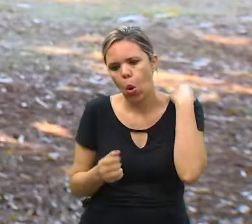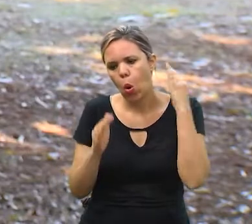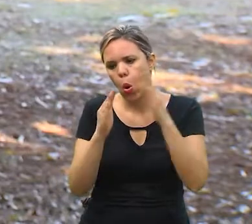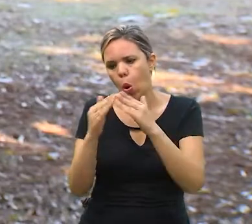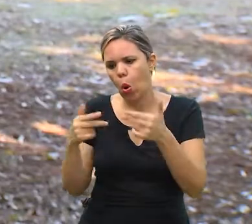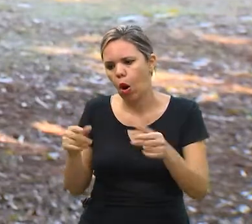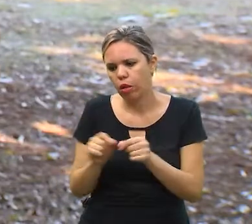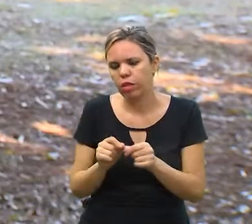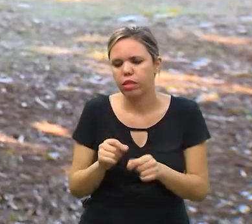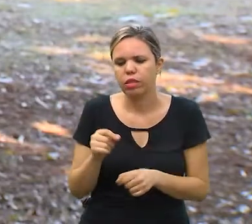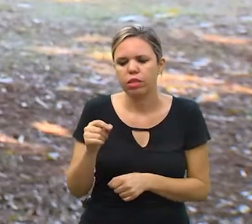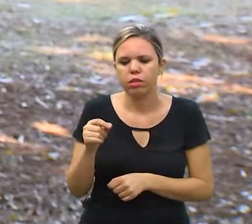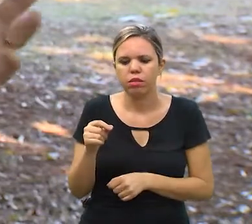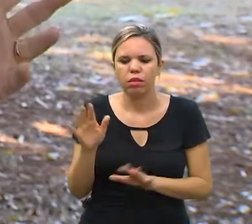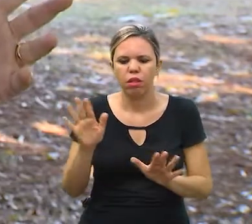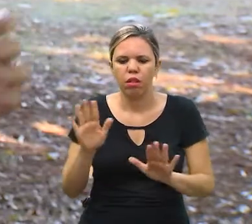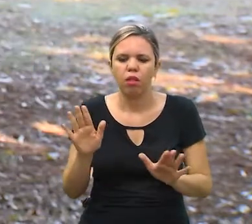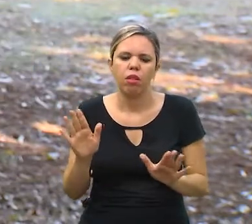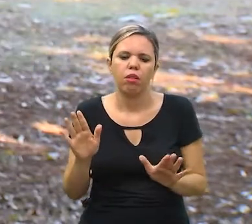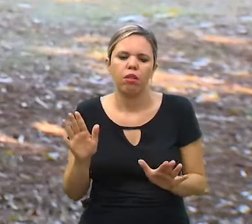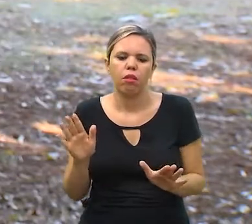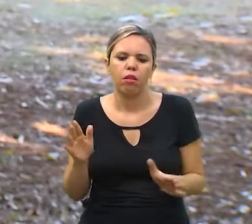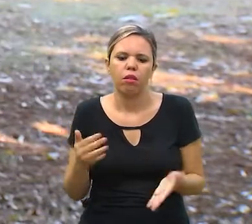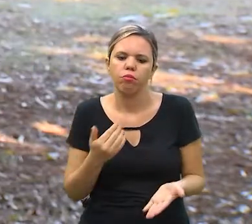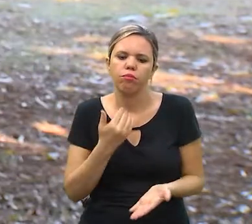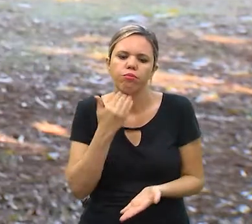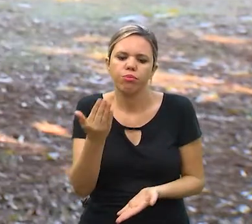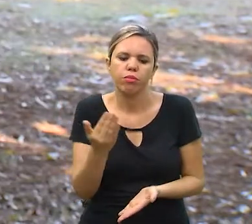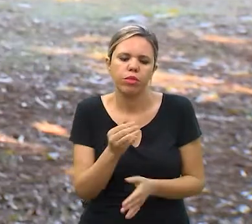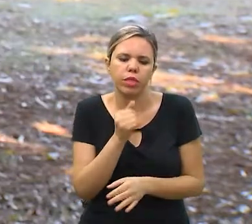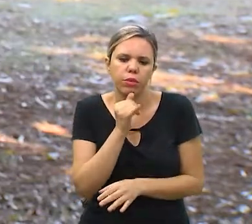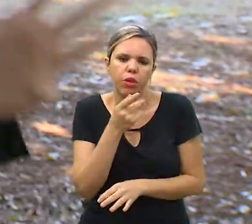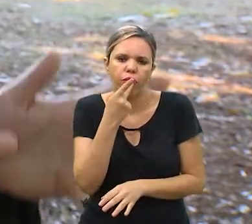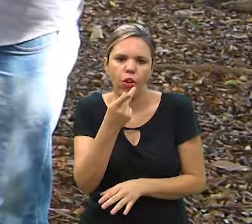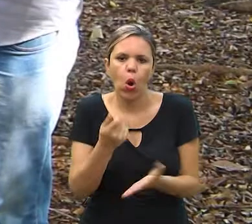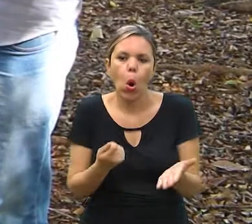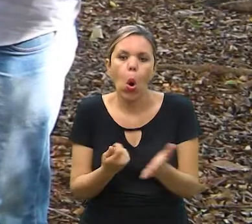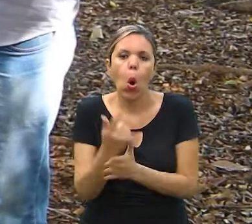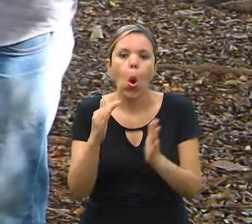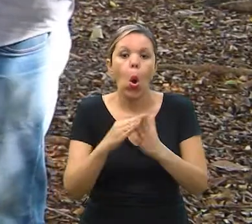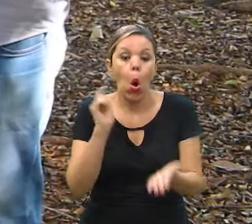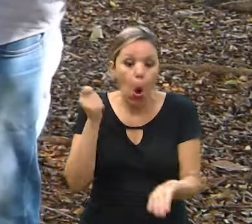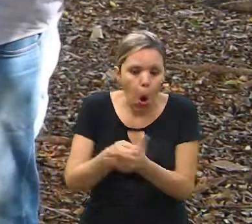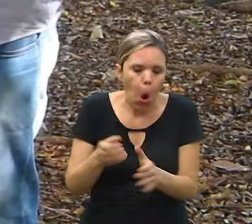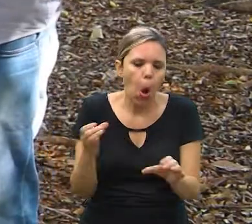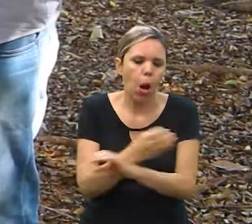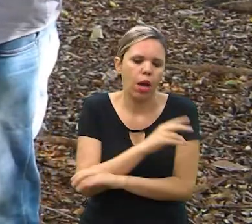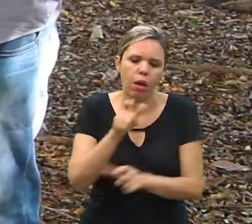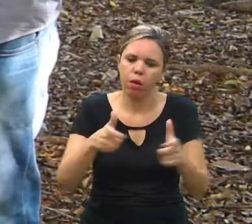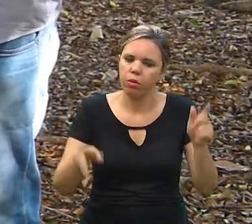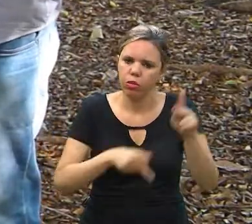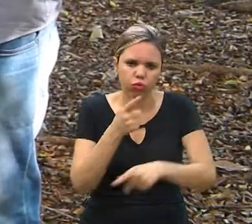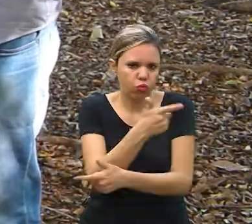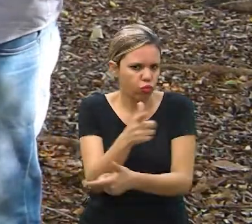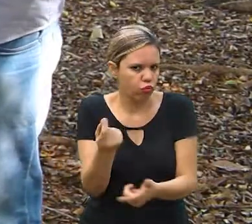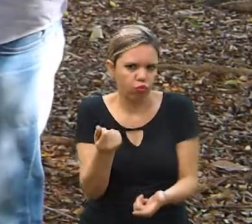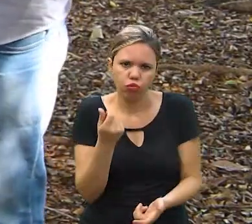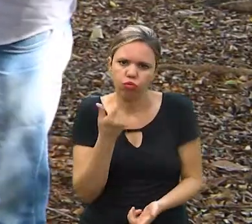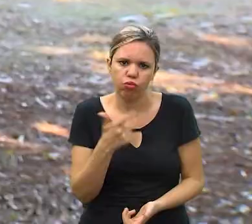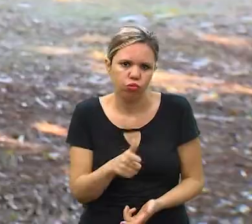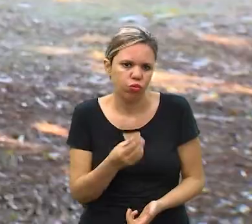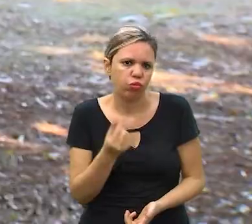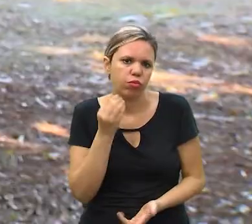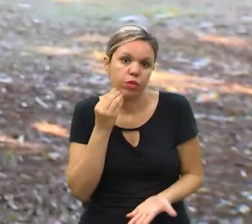imóvel, seria ilusório, seria utópico, né? Se eu falasse assim, compre uma casa à vista. A grande maioria da população não tem essa